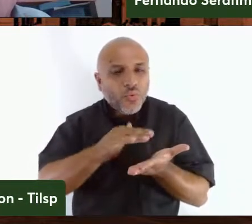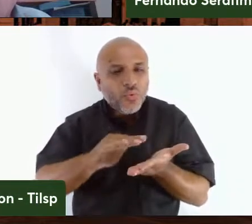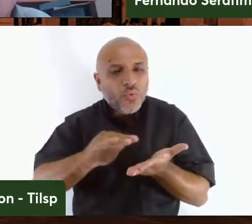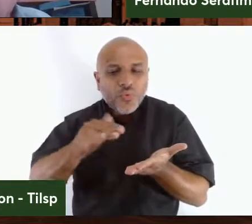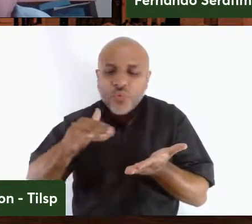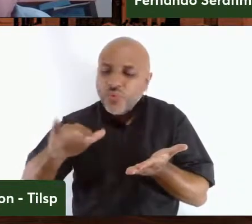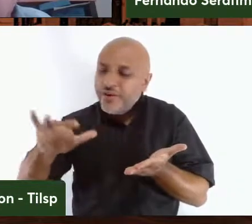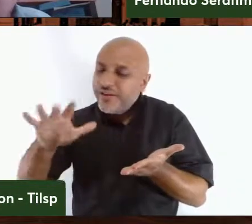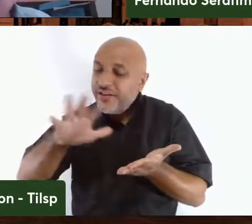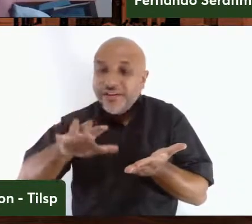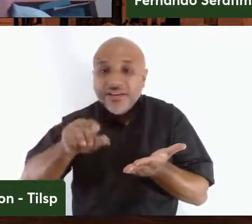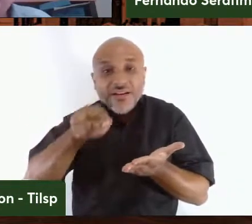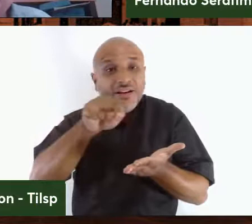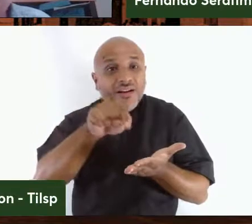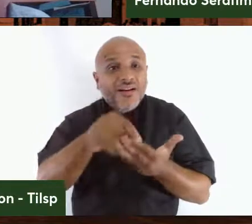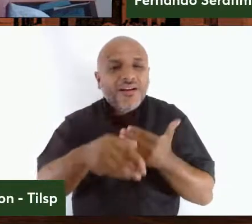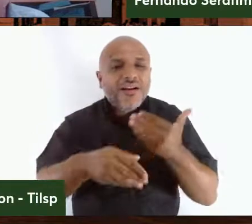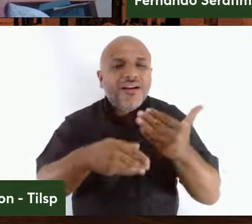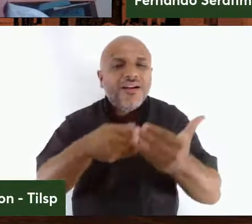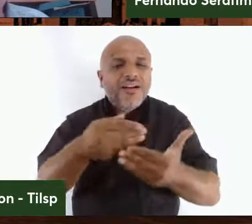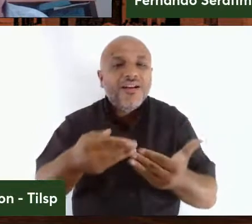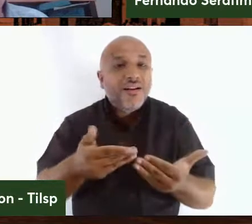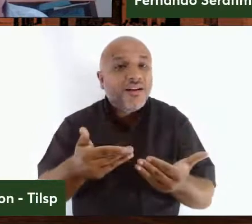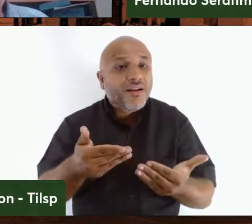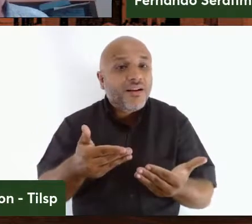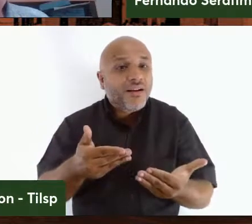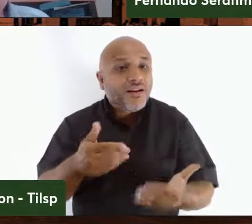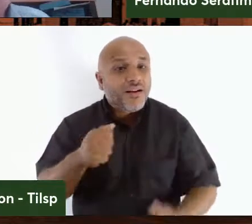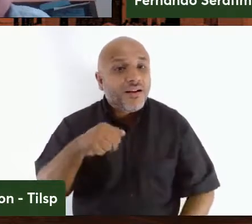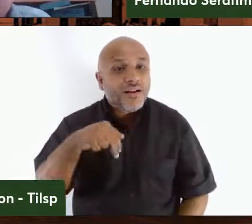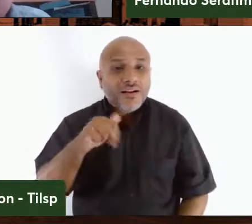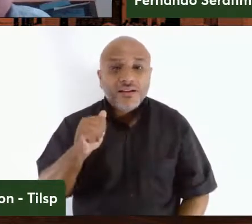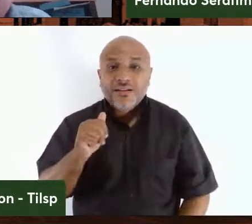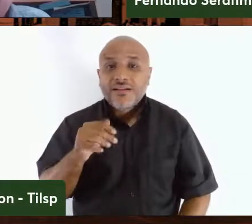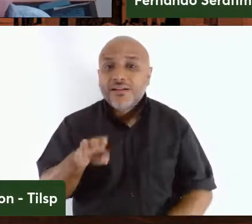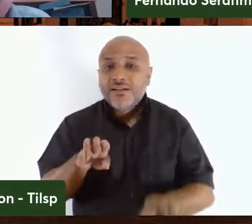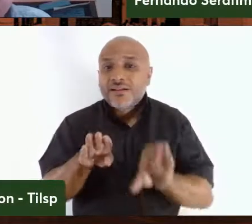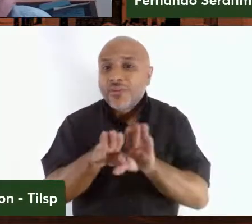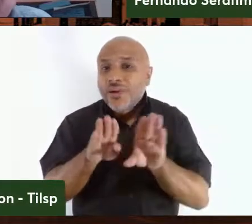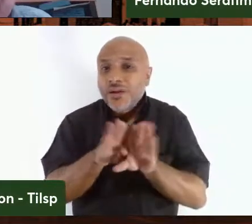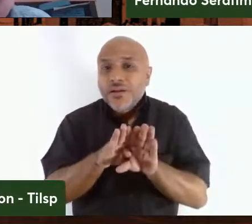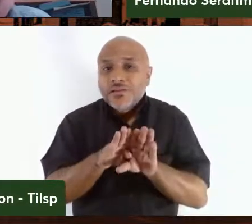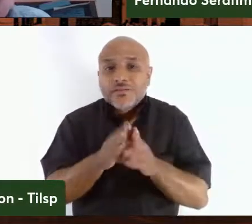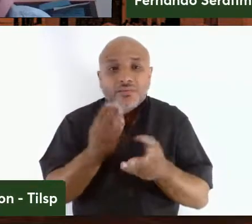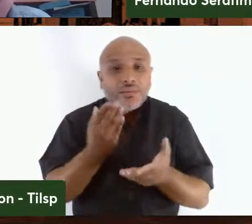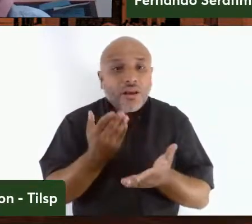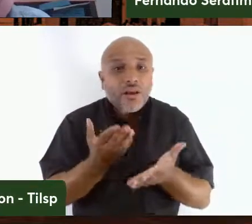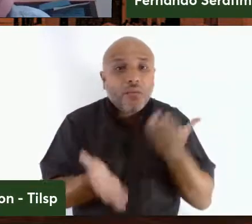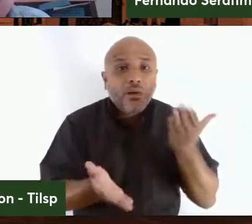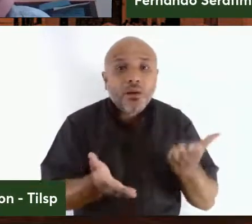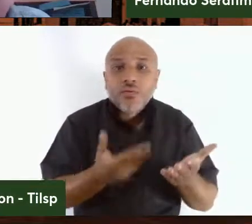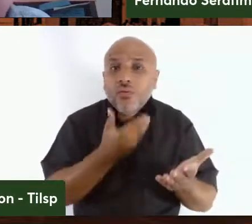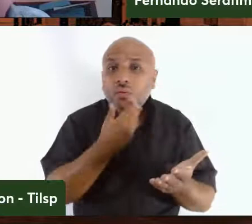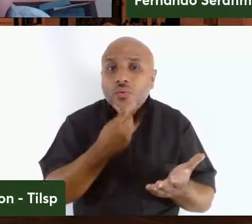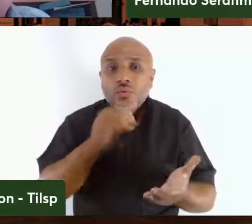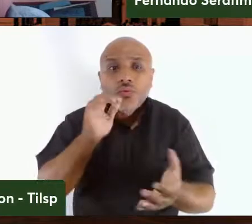Então, ela vai perdendo também. Ela vai perdendo, ela perde o marido,